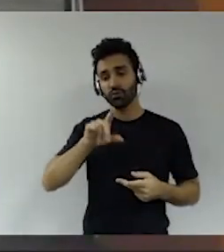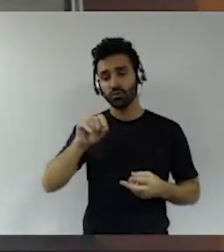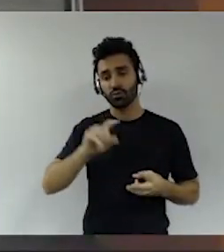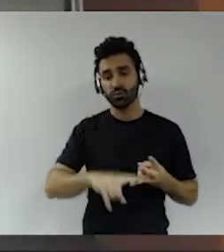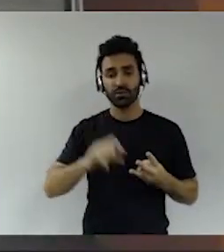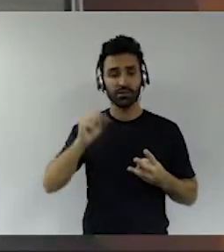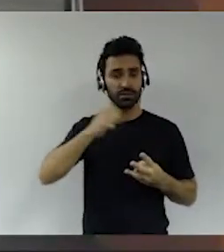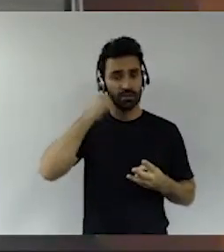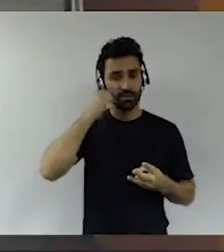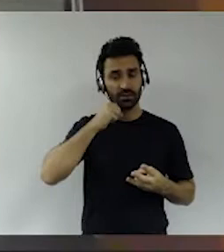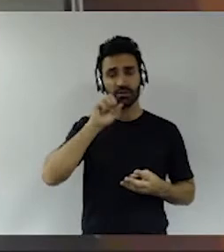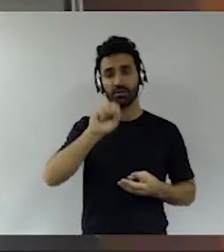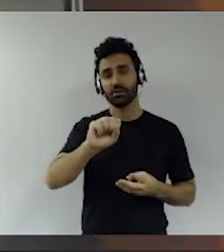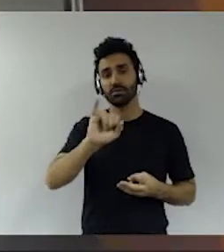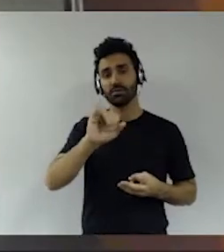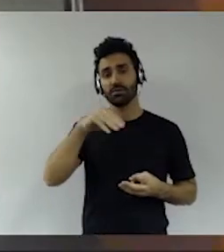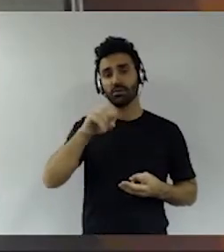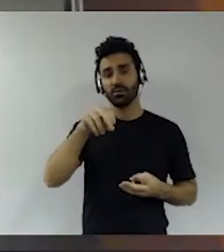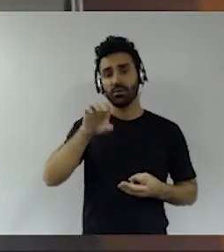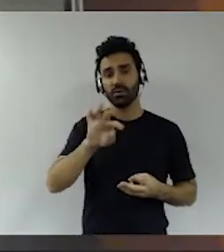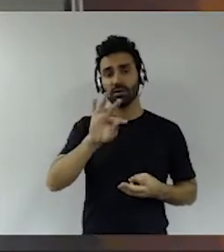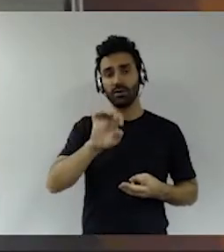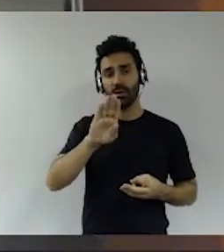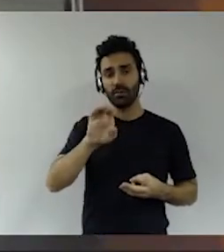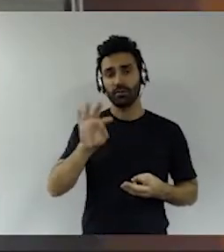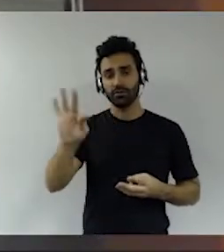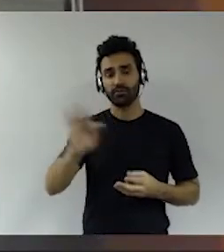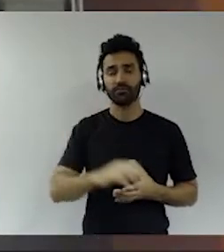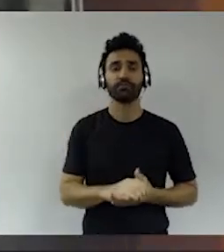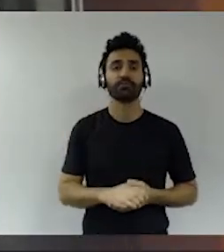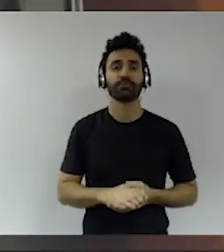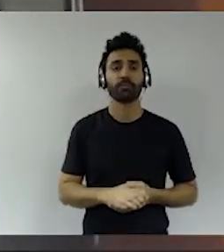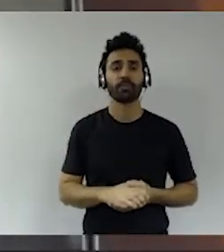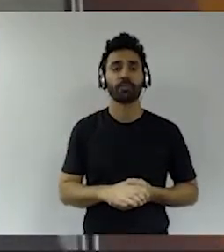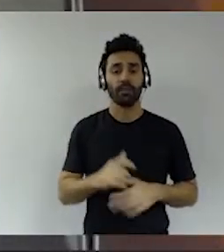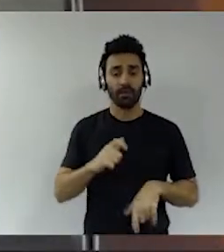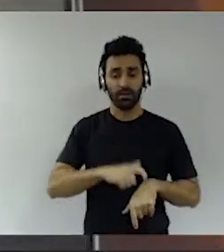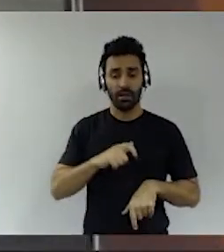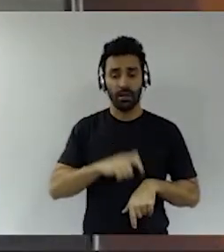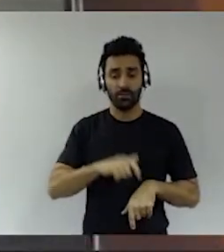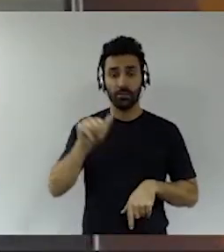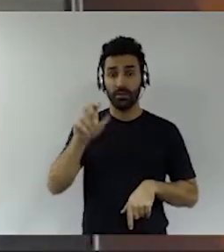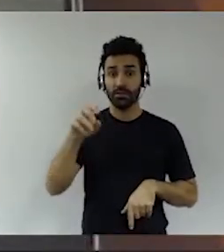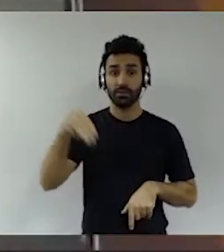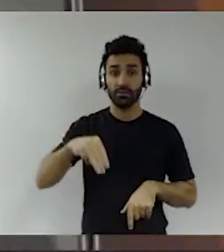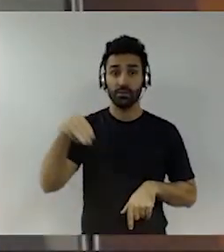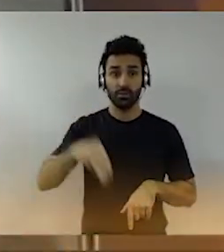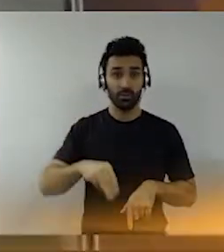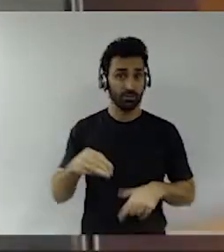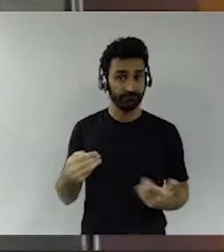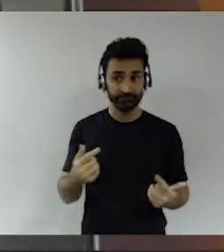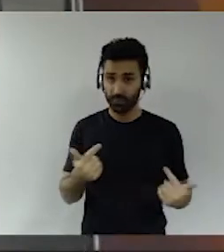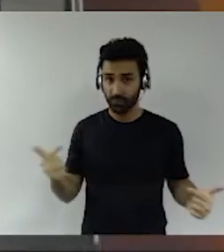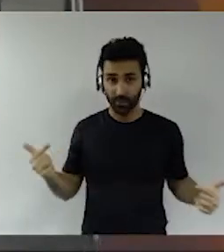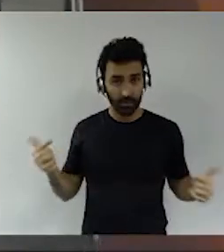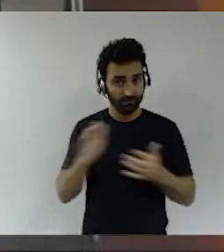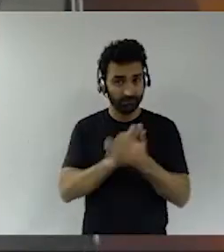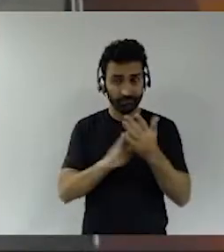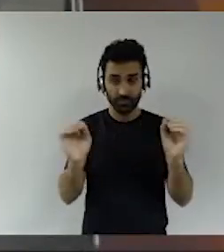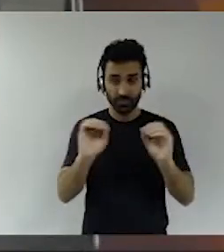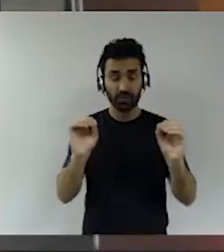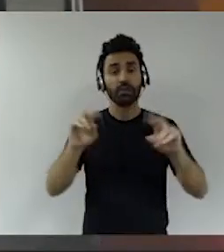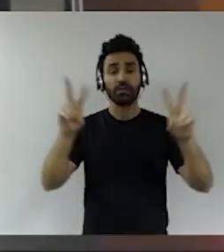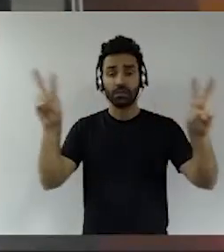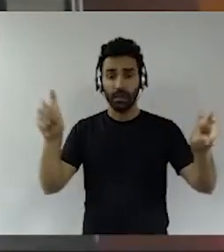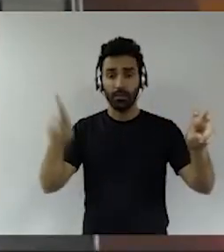senadora Simone Tebet. Eu tenho 15 minutos, o tempo é bastante curto, o tema é